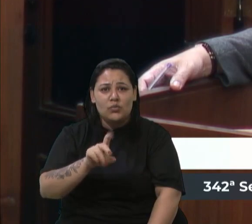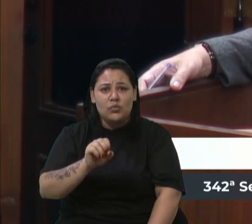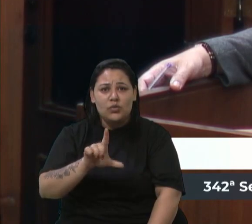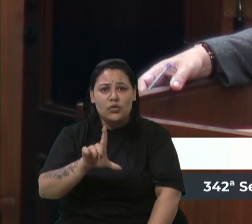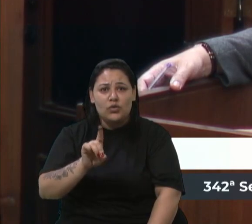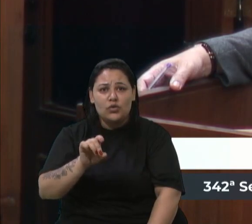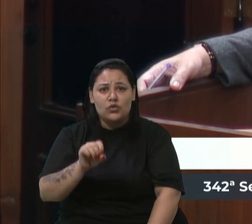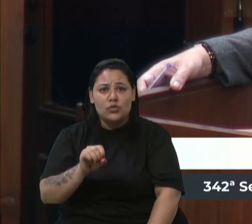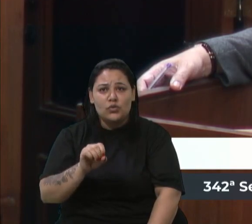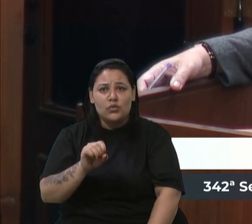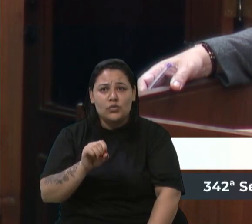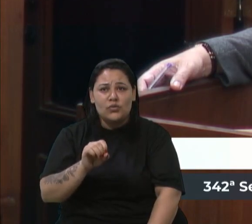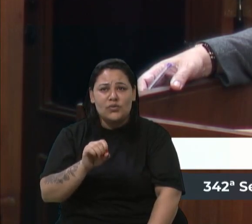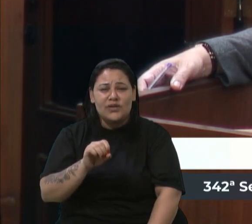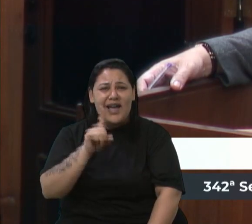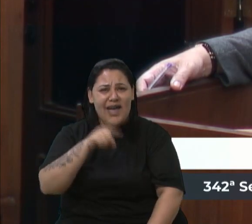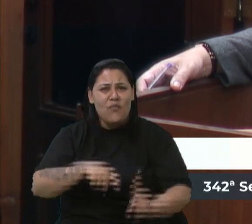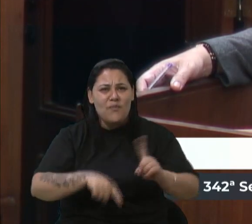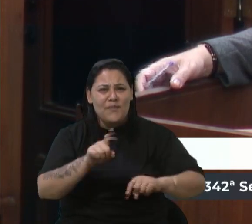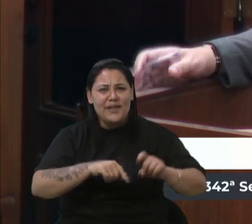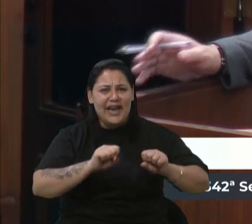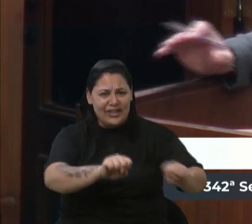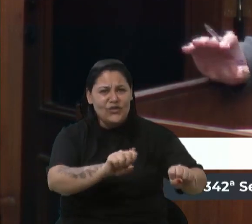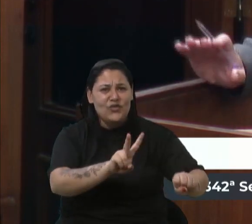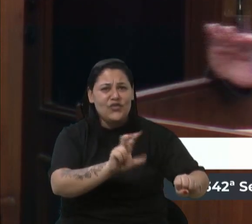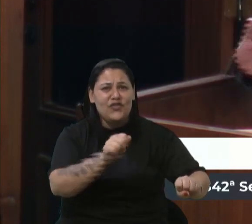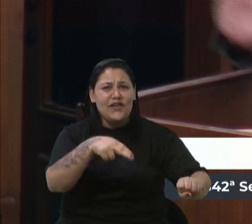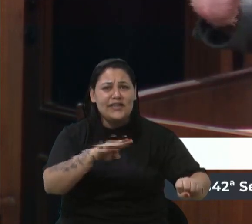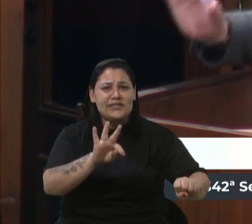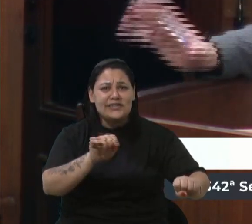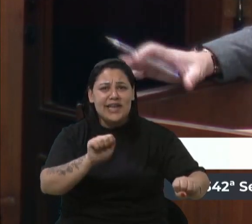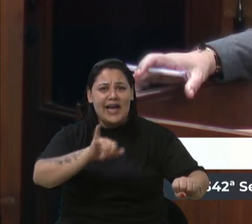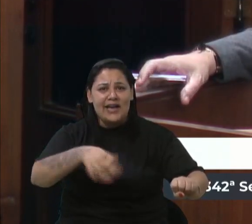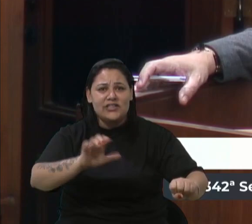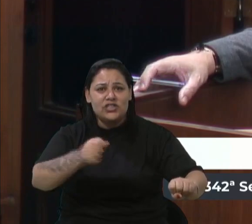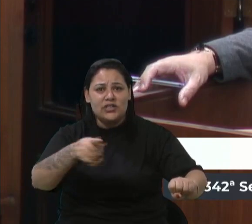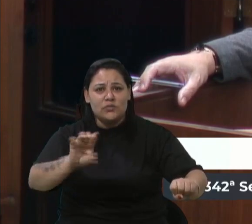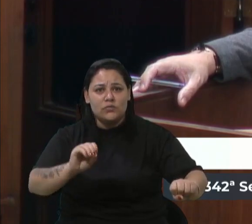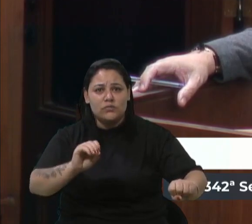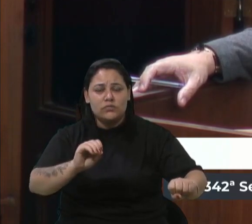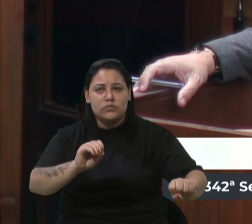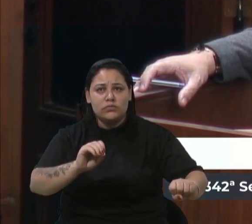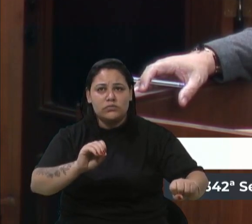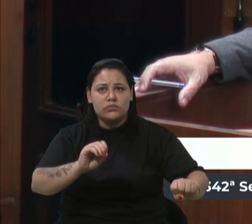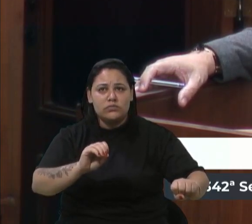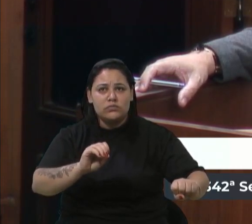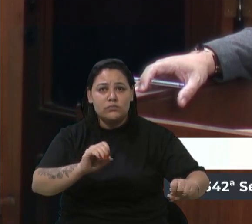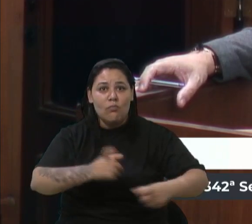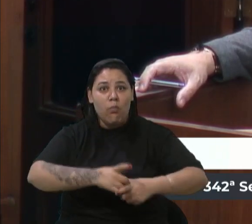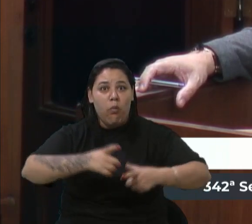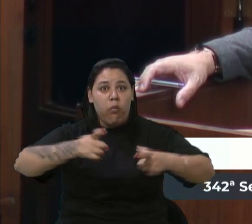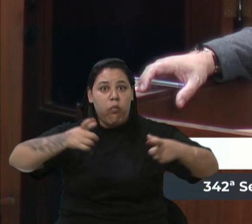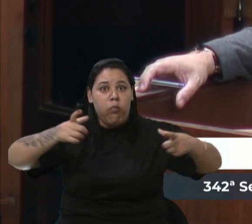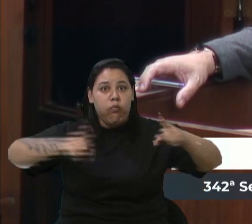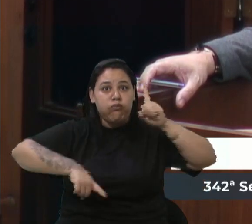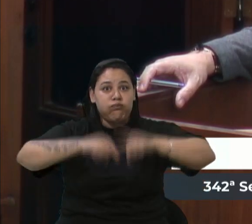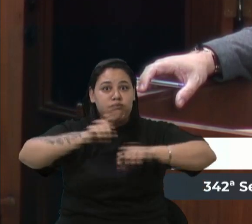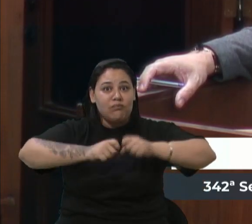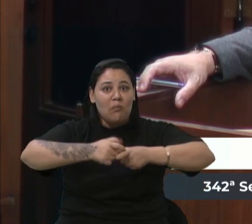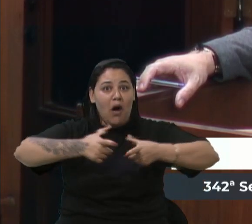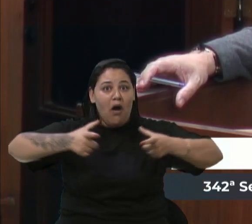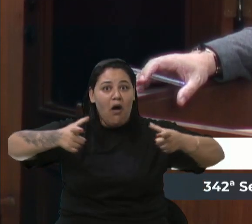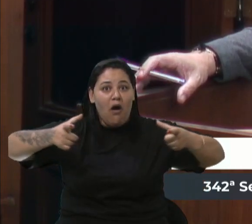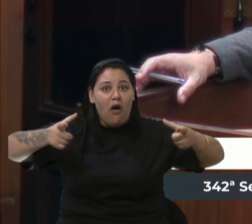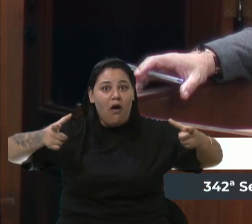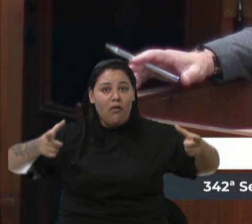É vantajão, né, vereador Bressan? Eu sempre confundo. Mas, de qualquer maneira, é algo muito grande. É algo muito grande que eu também